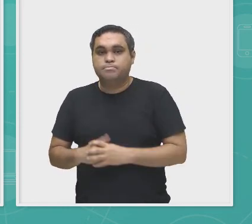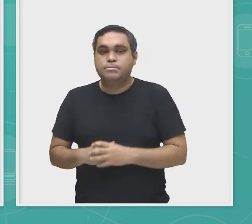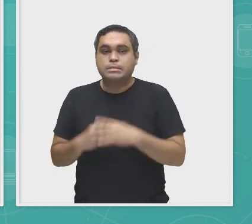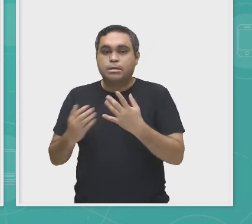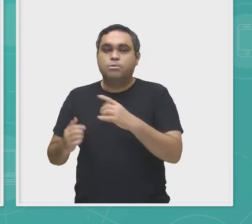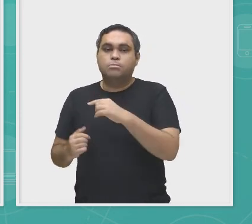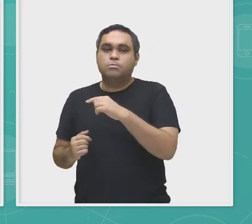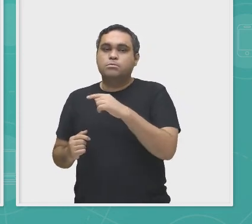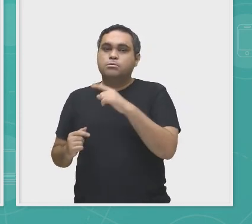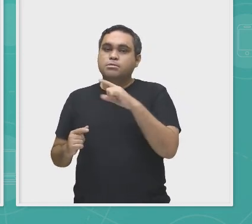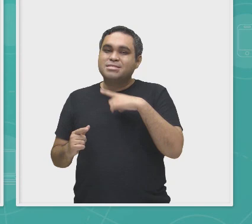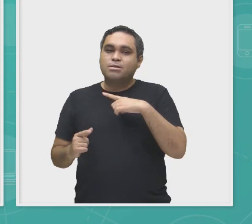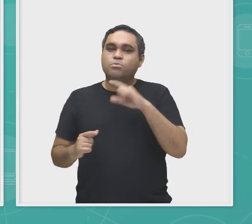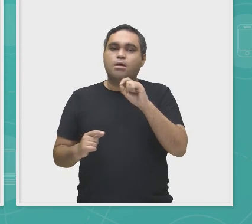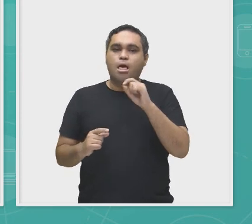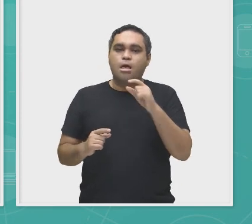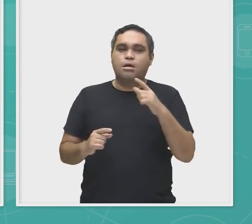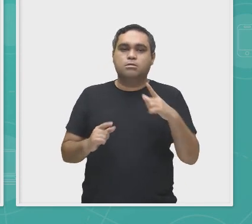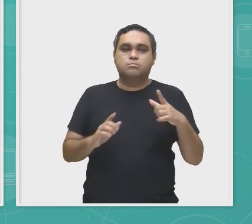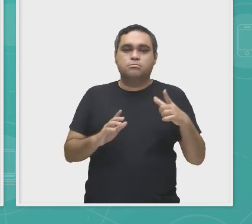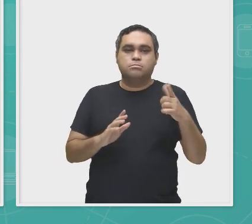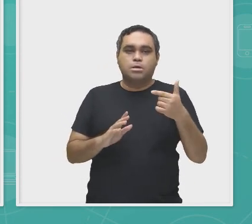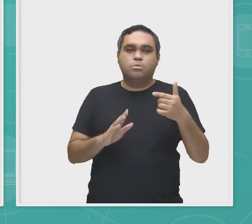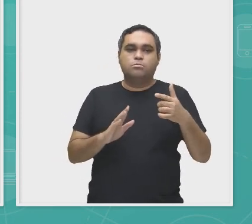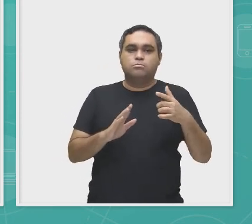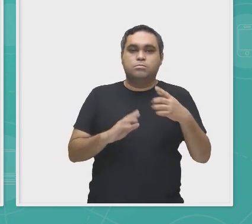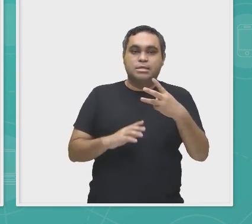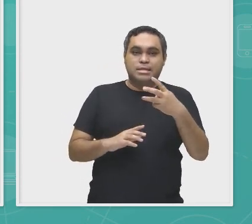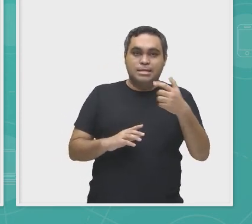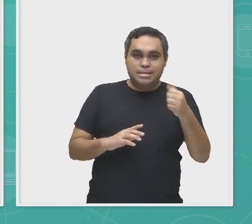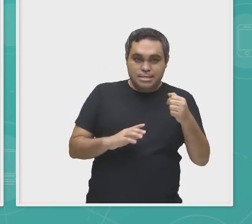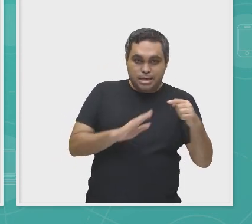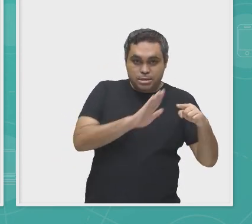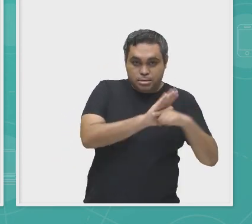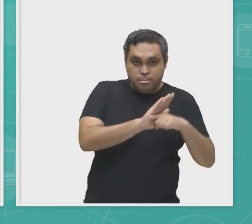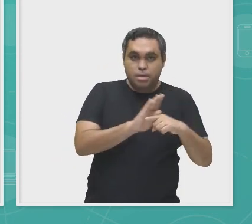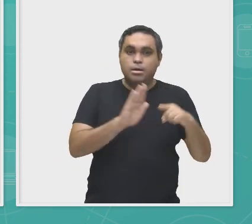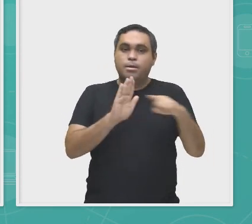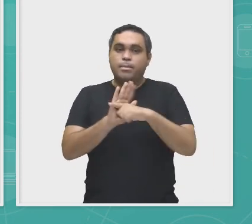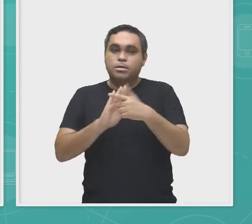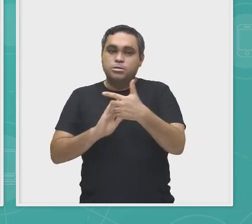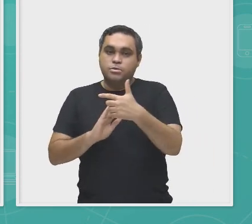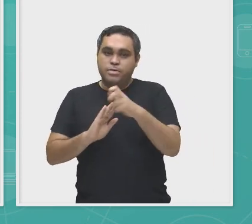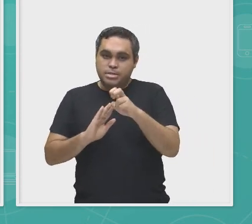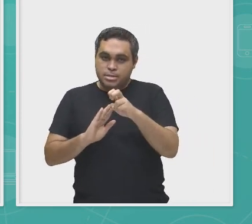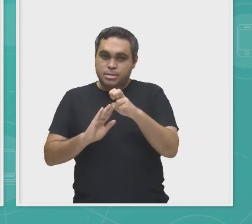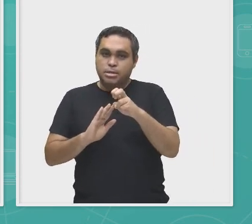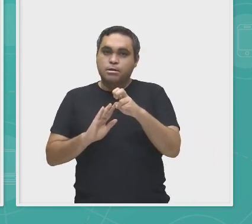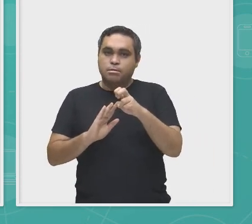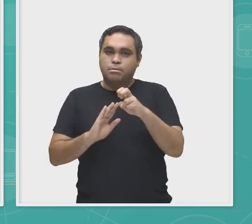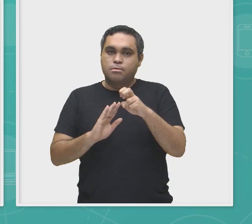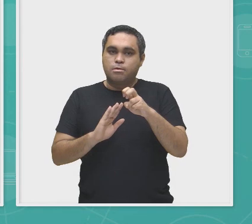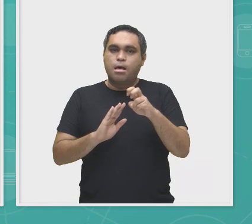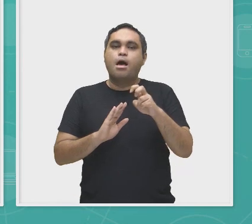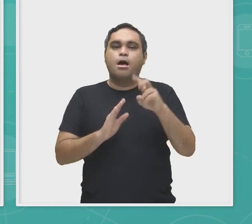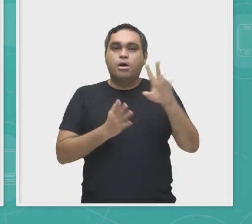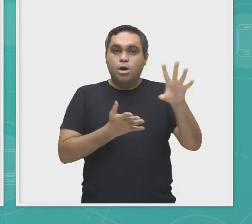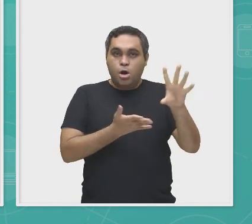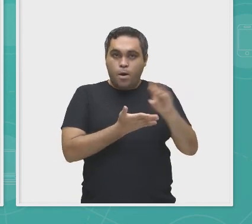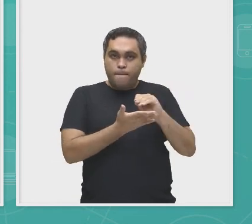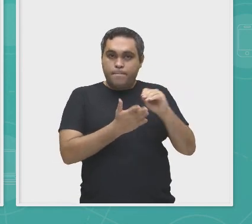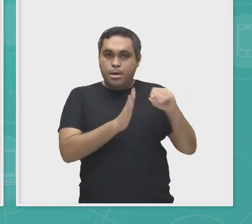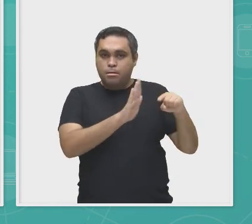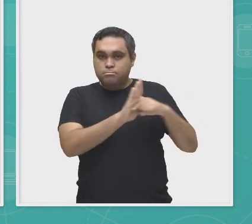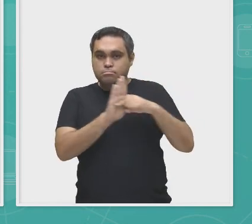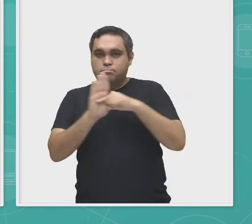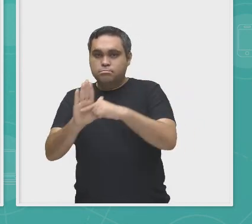soma-se e conserva o sinal, que vai dar, no caso, menos 62 graus. Mas como o valor aqui é em módulo, é valor absoluto,